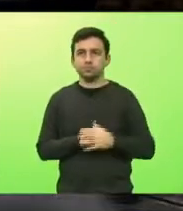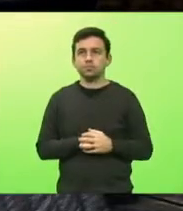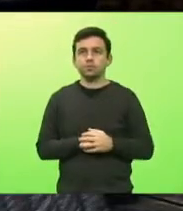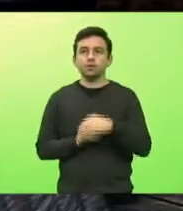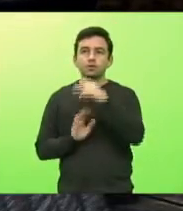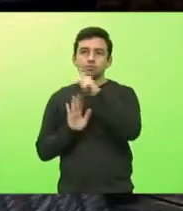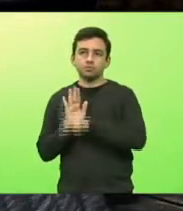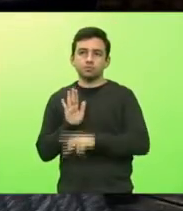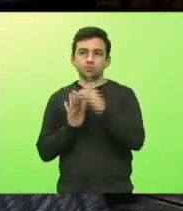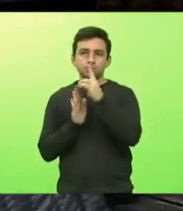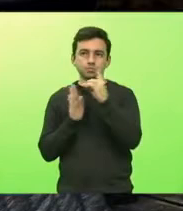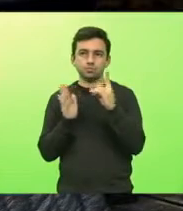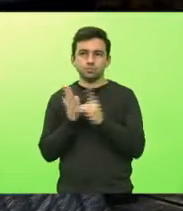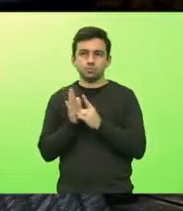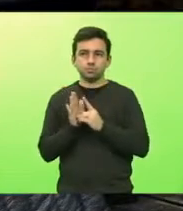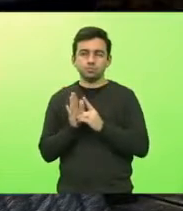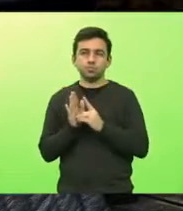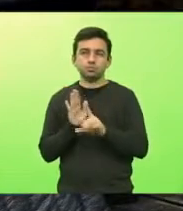de decreto legislativo número